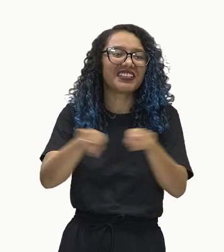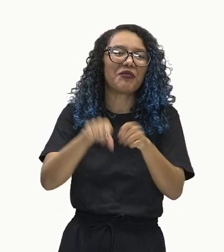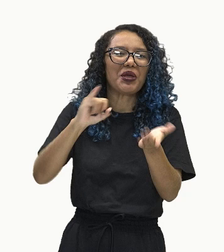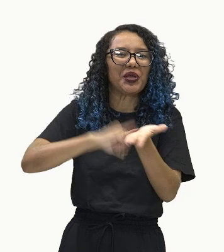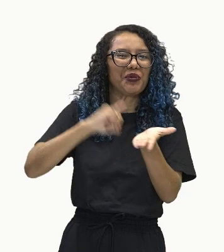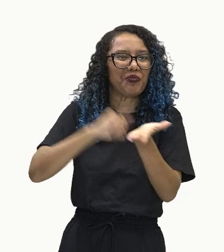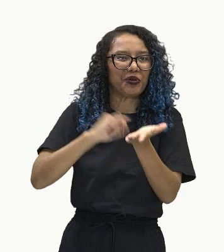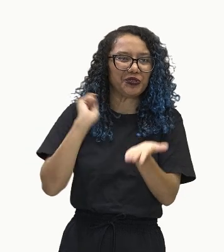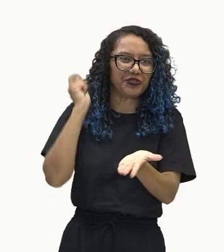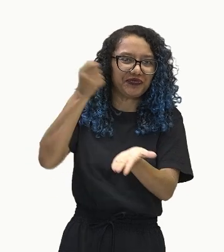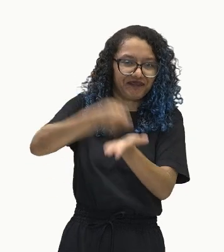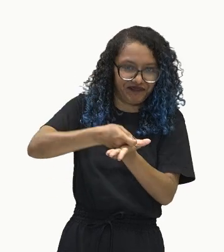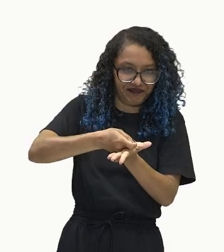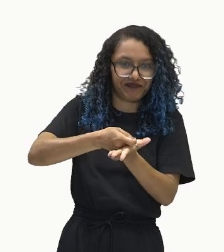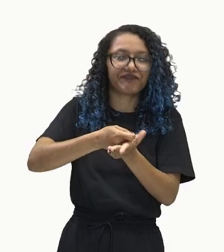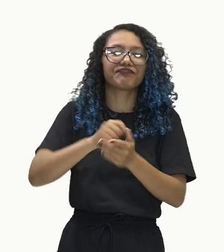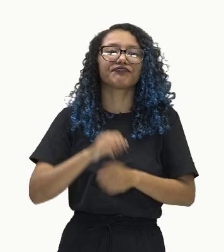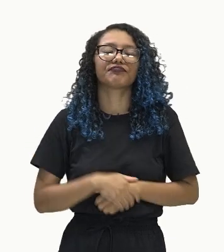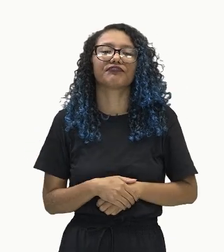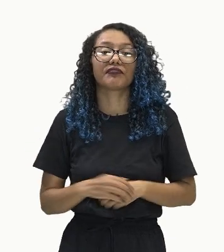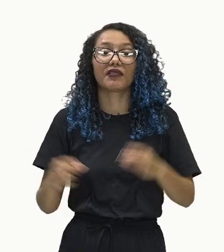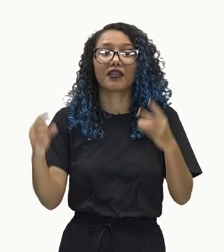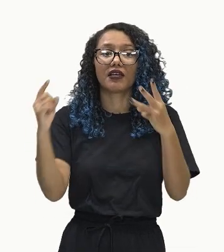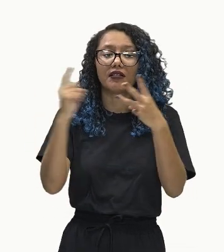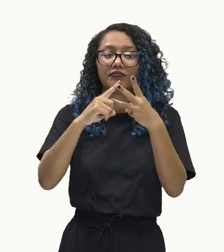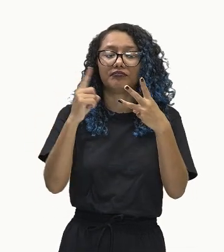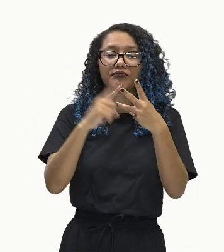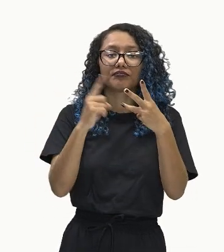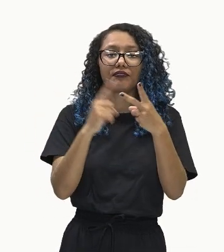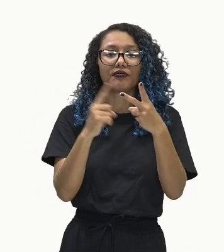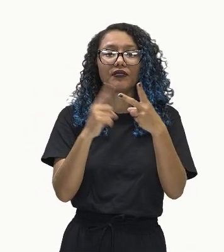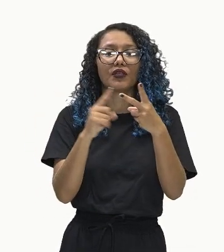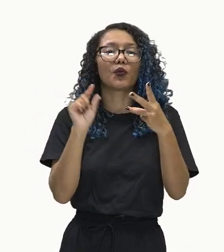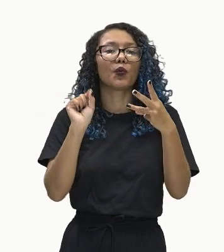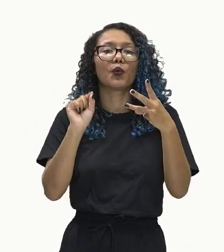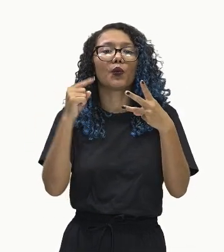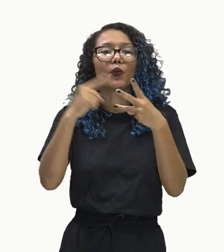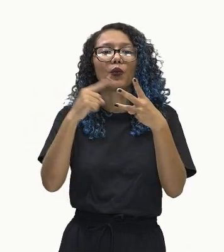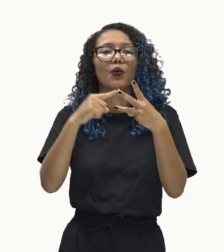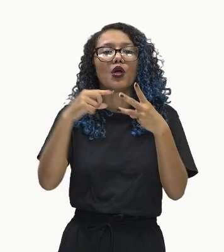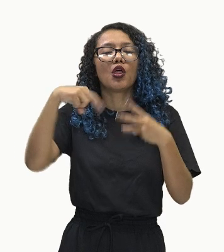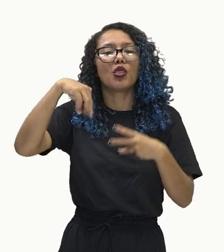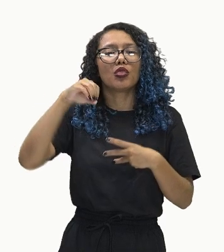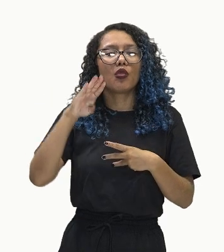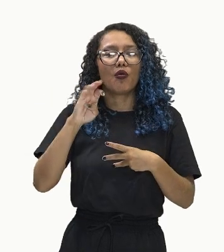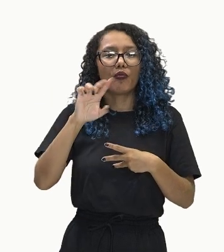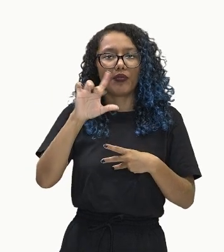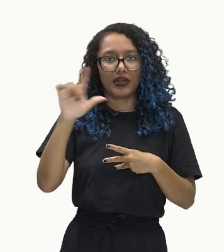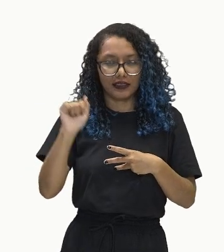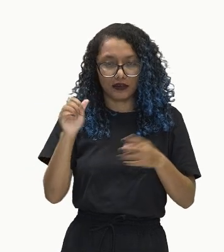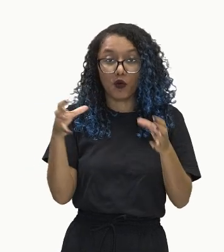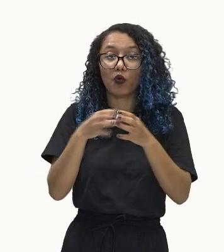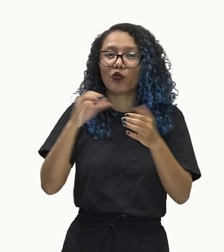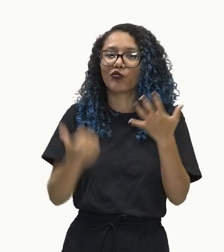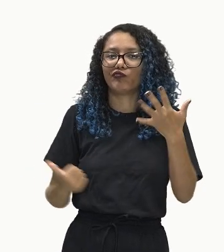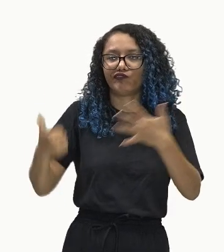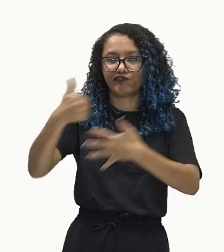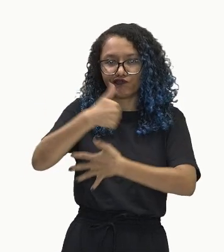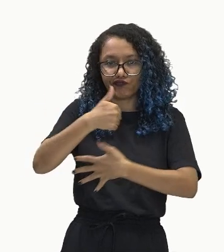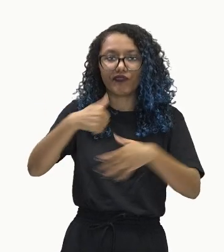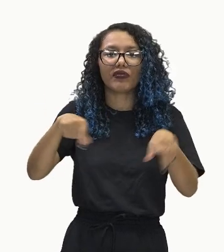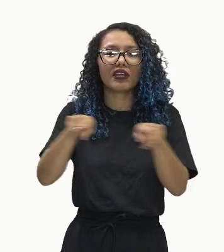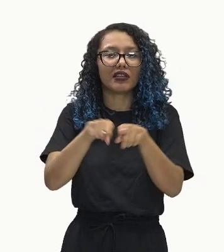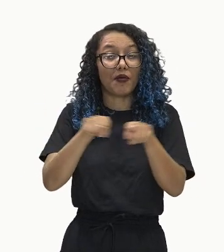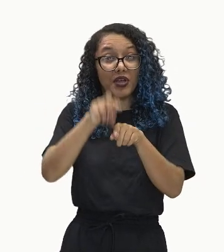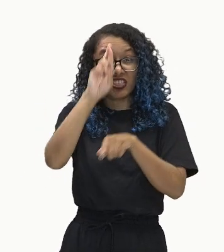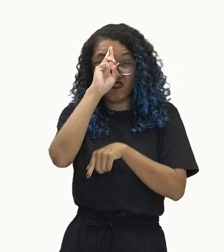pagavam. Acima deles estava a nobreza, os belatores, classe privilegiada, detentora de